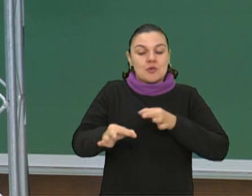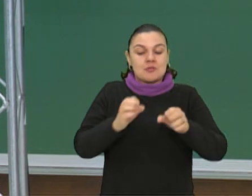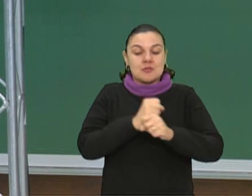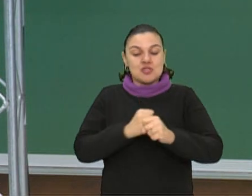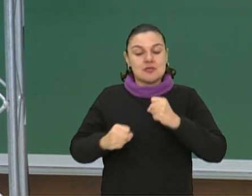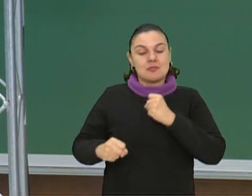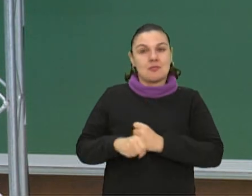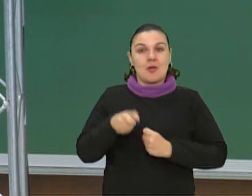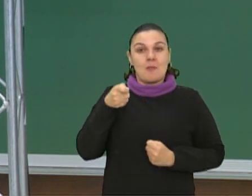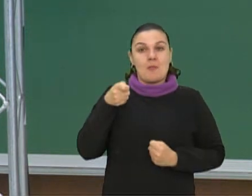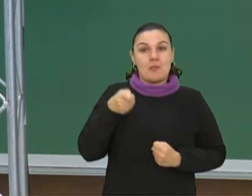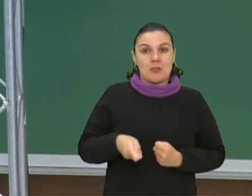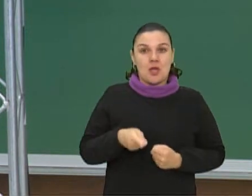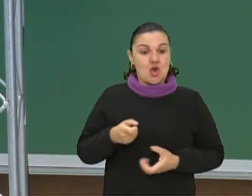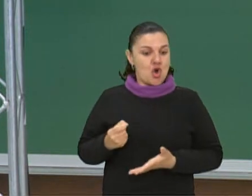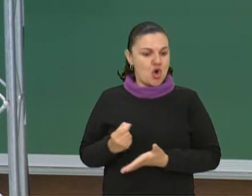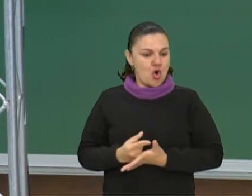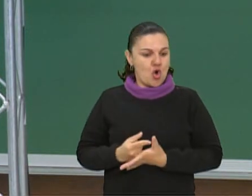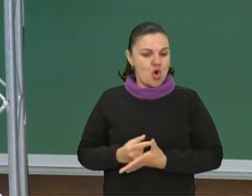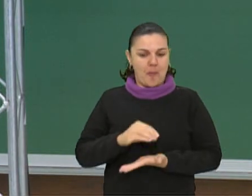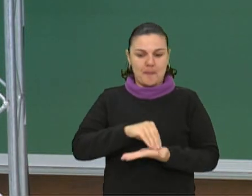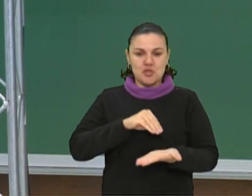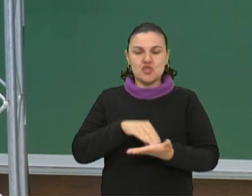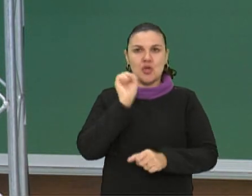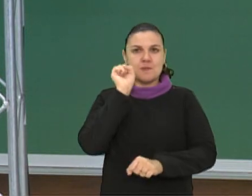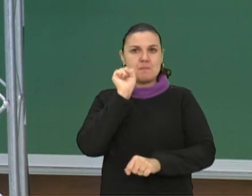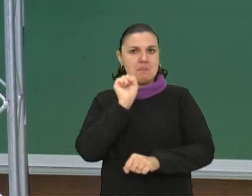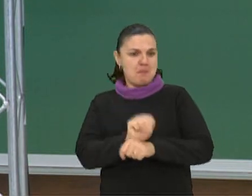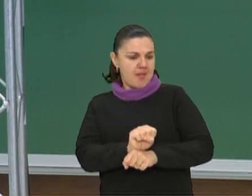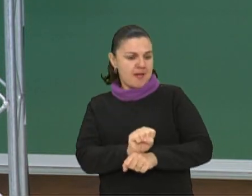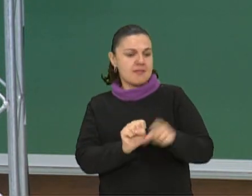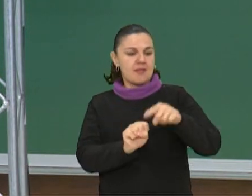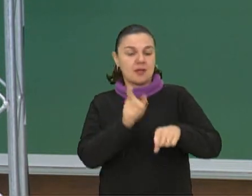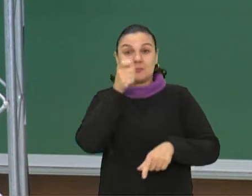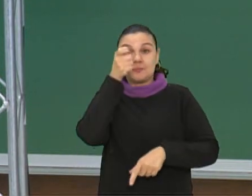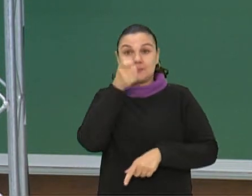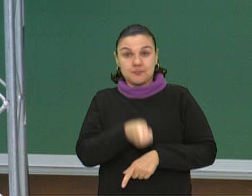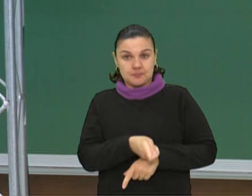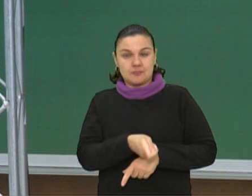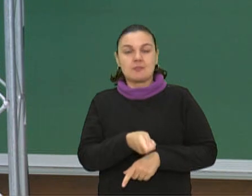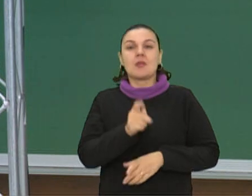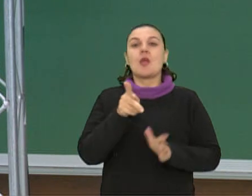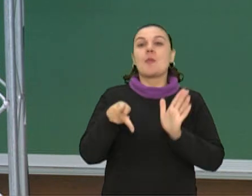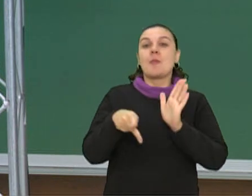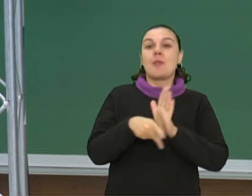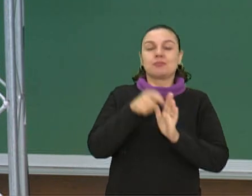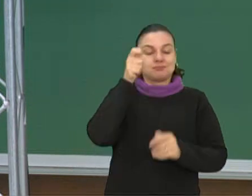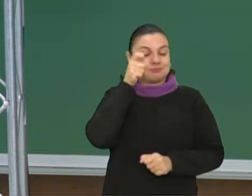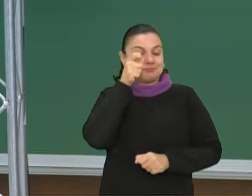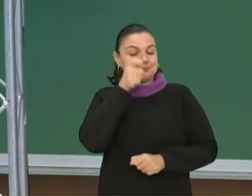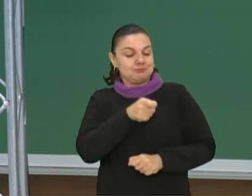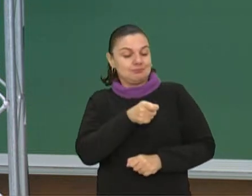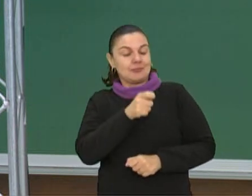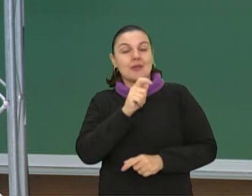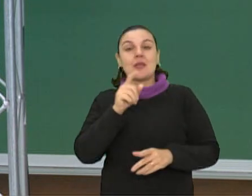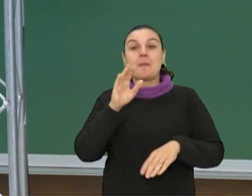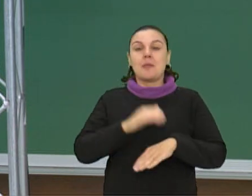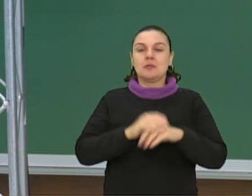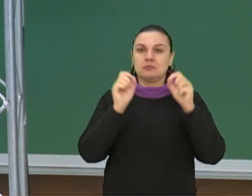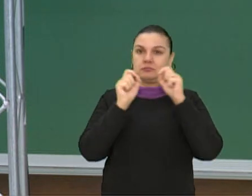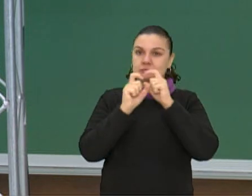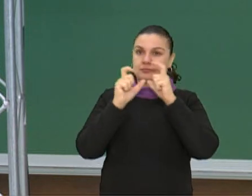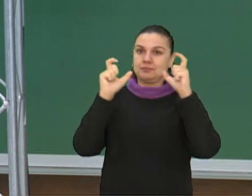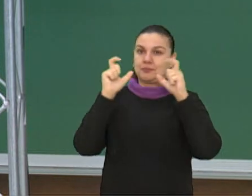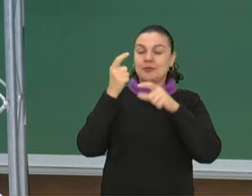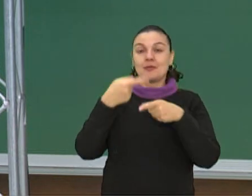própria sociedade. Quando ela manda compre, jogue, pare, ela está impondo, né? É um modo imperativo que fica muito